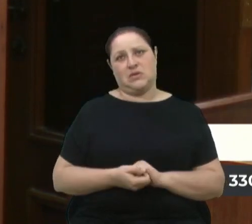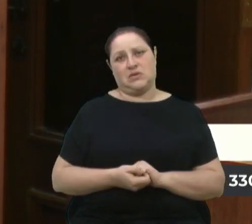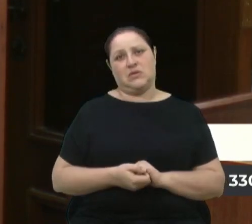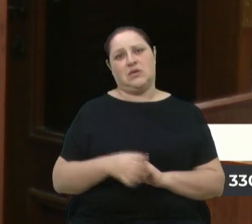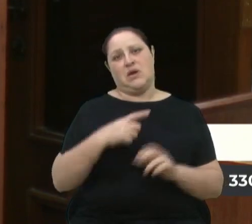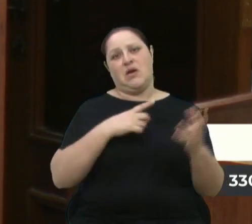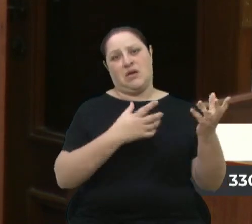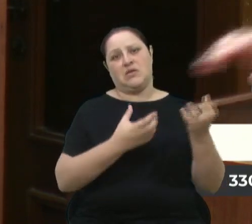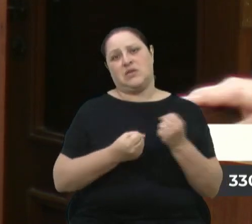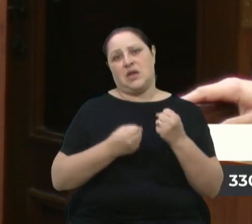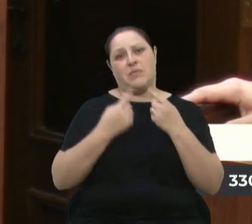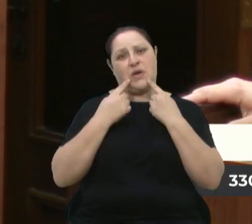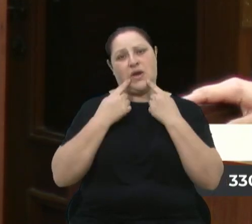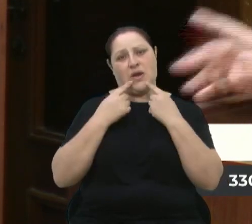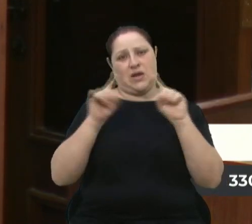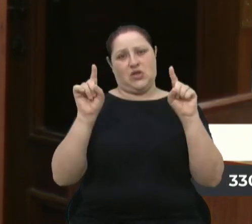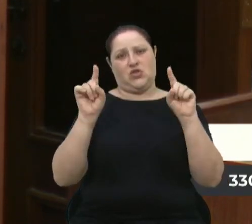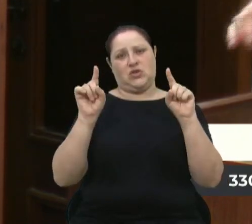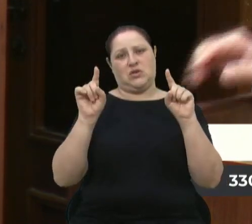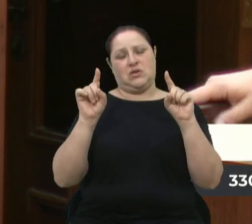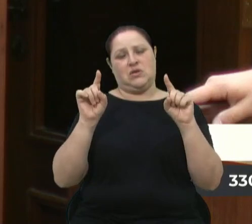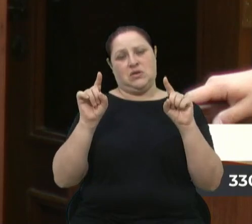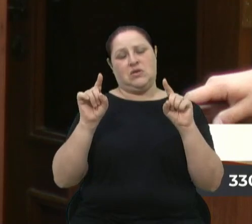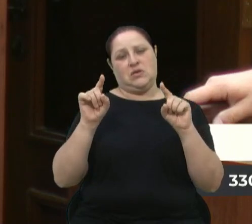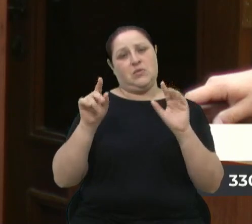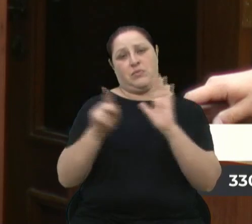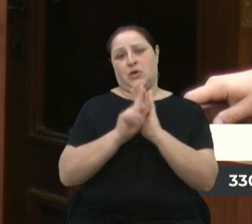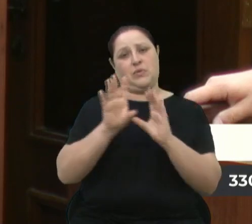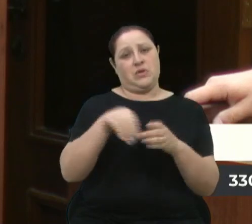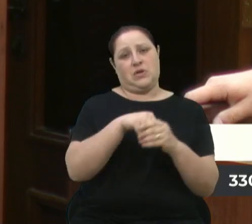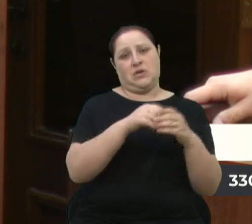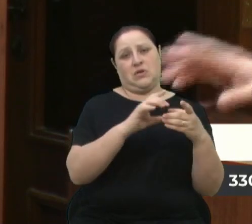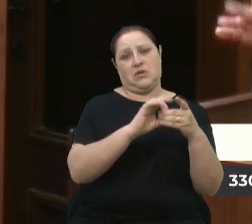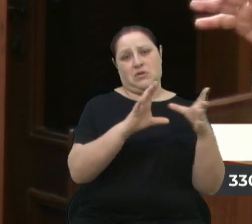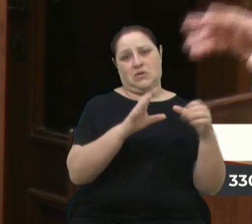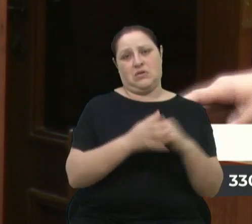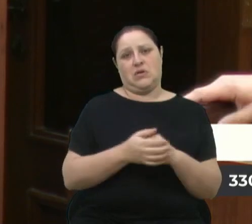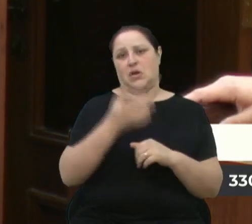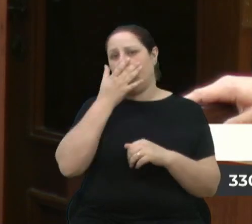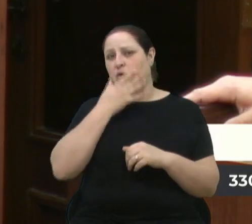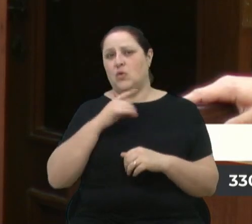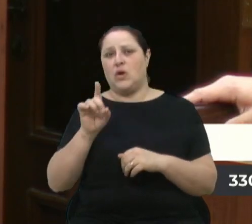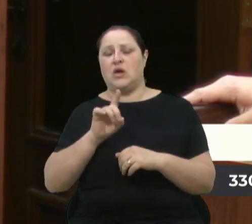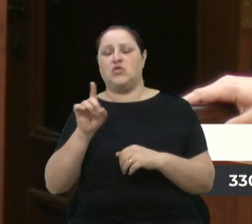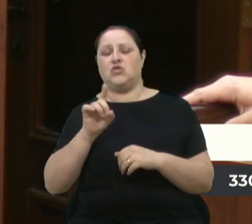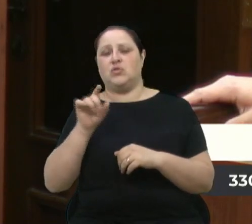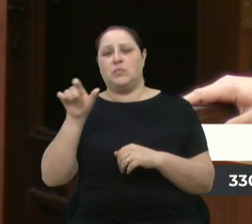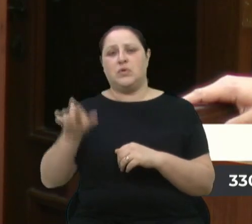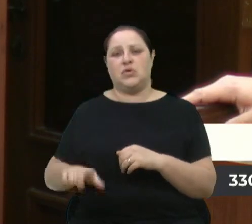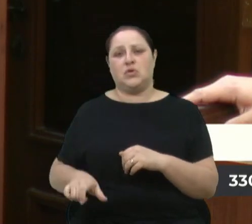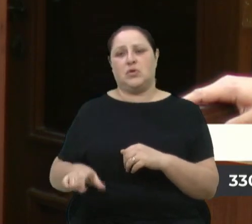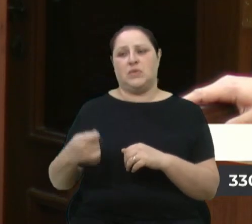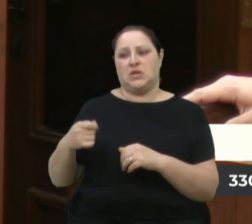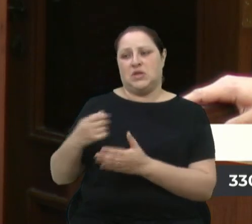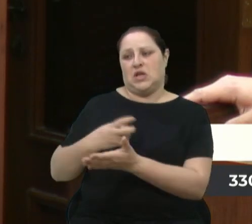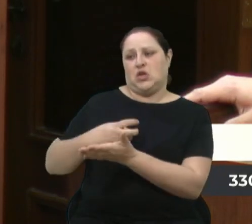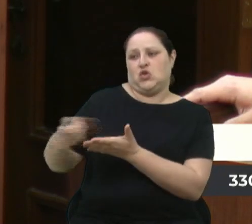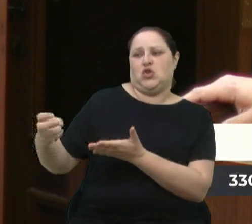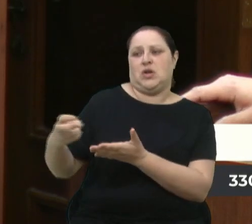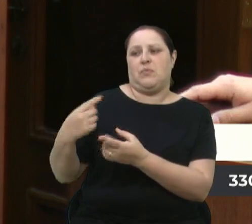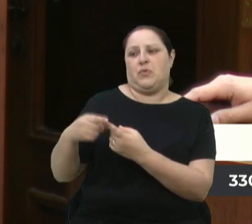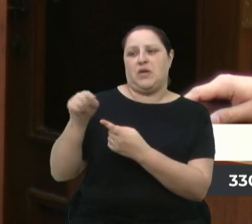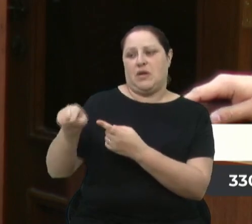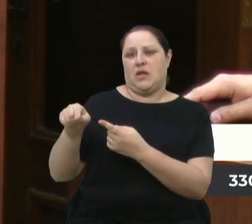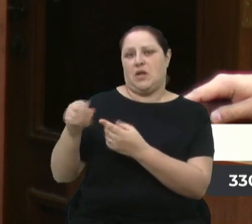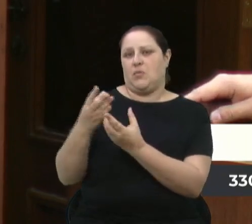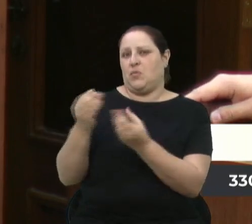ela faz parte da democracia. Eu não acho que a gente tem que caçar vereador porque ele é crítico de mais ou menos. Não acho